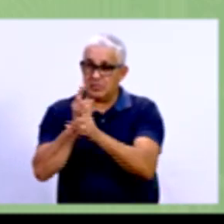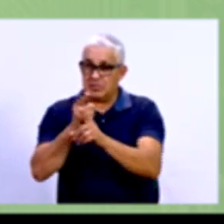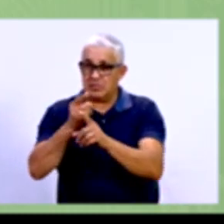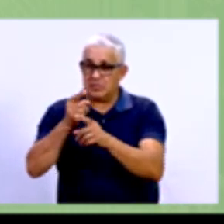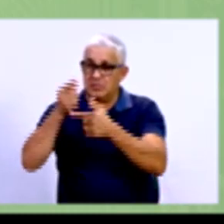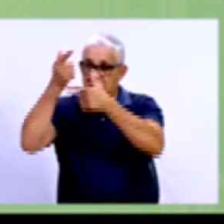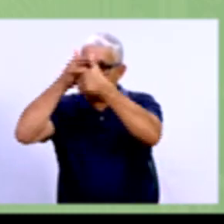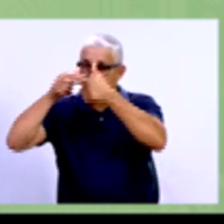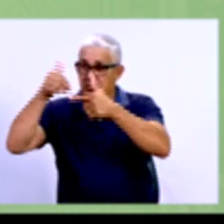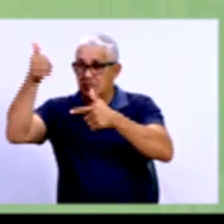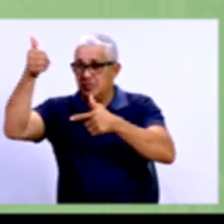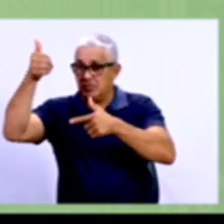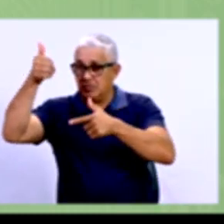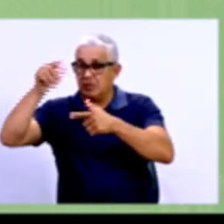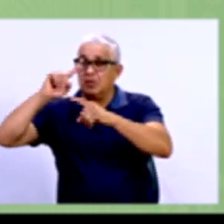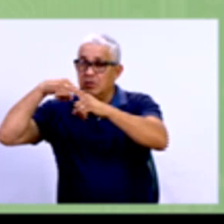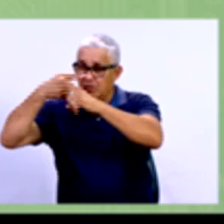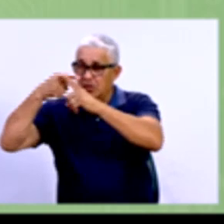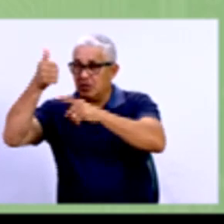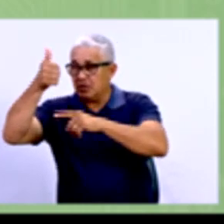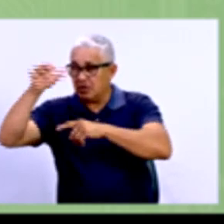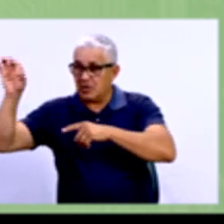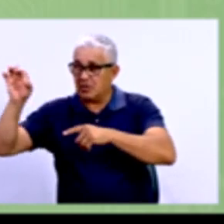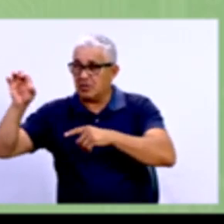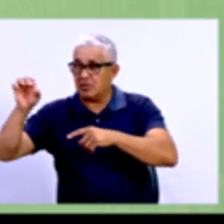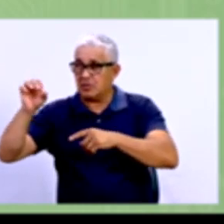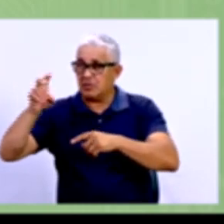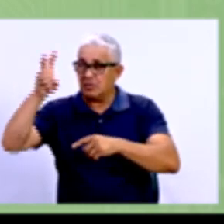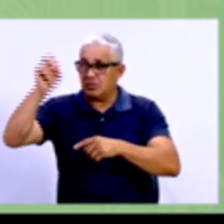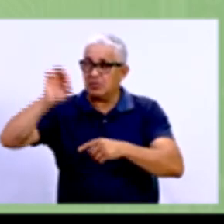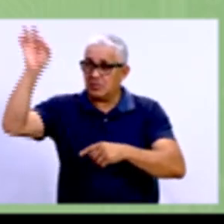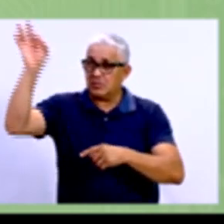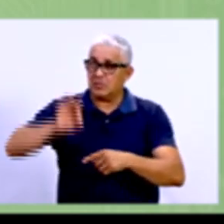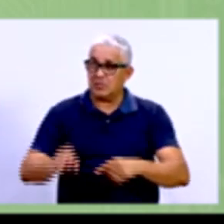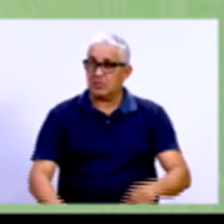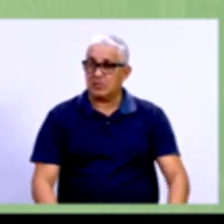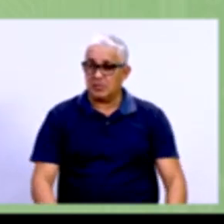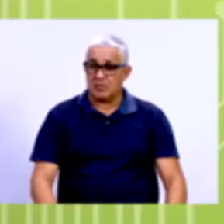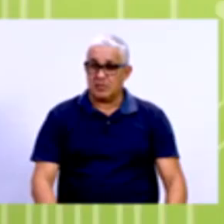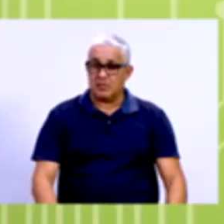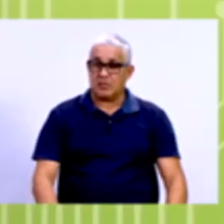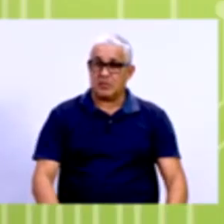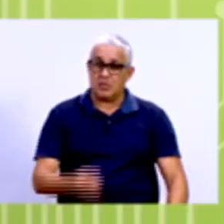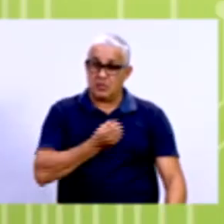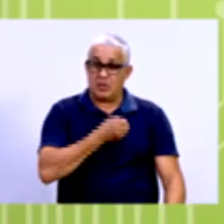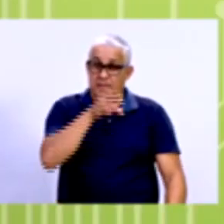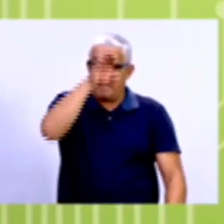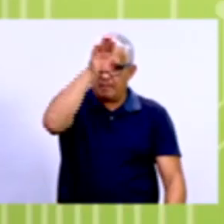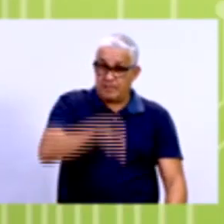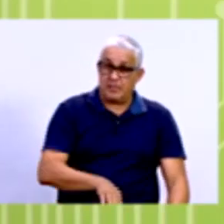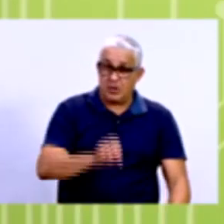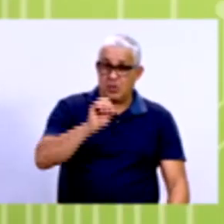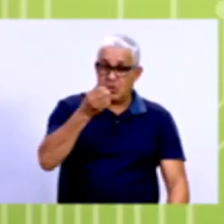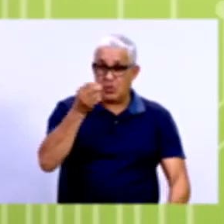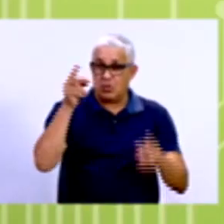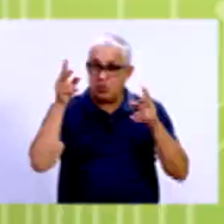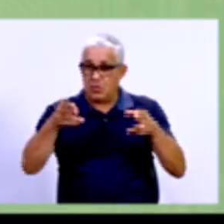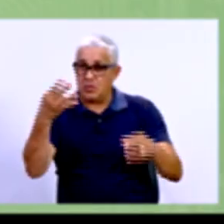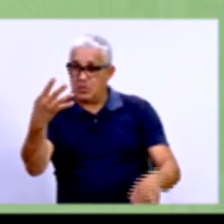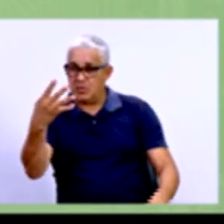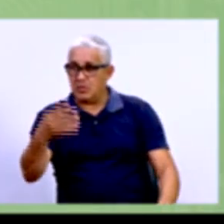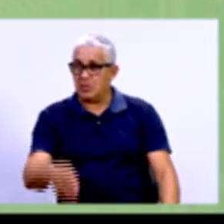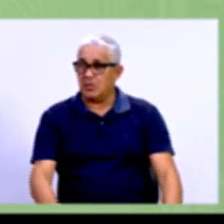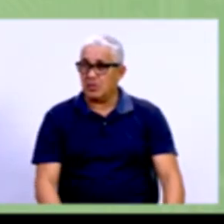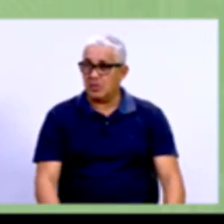qual a probabilidade de que ao lançarmos um dado apareça um número menor ou igual a 4? Tá?